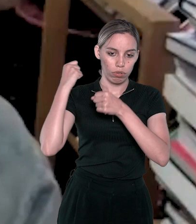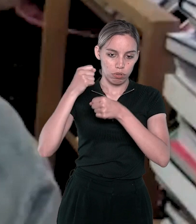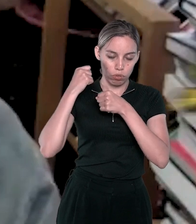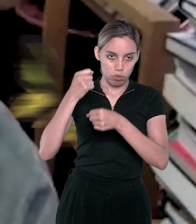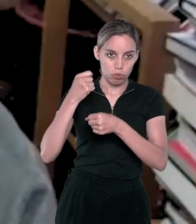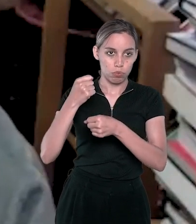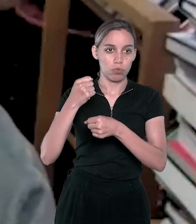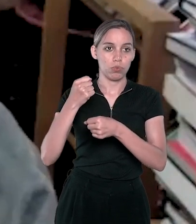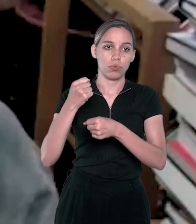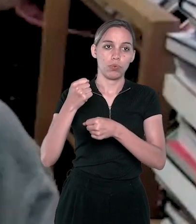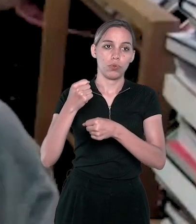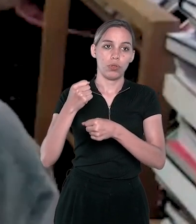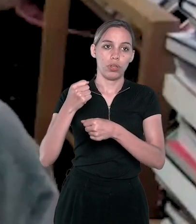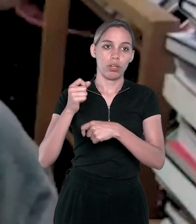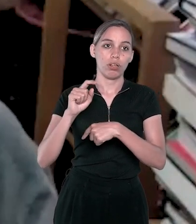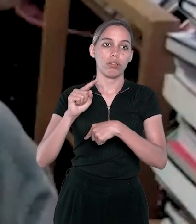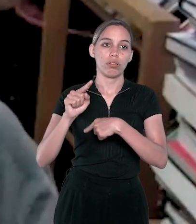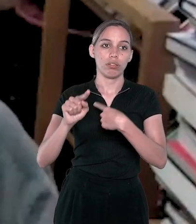depois na